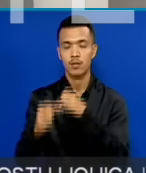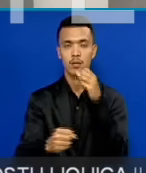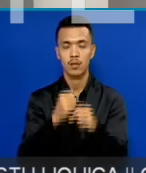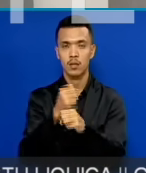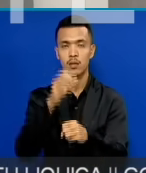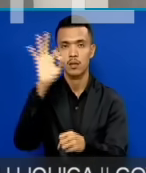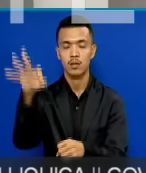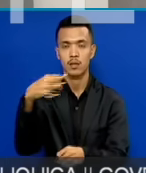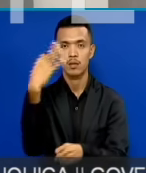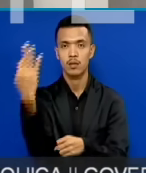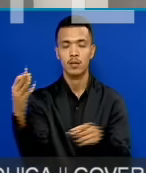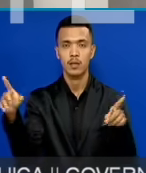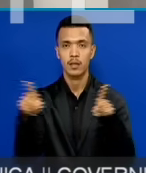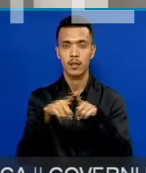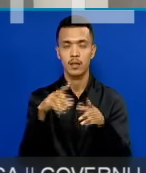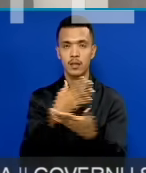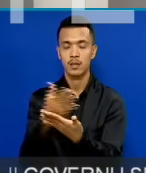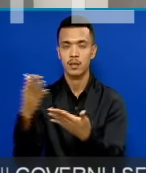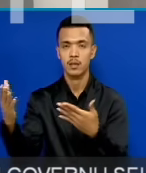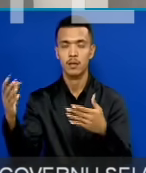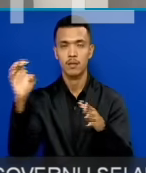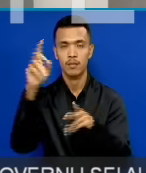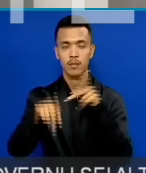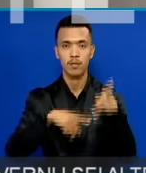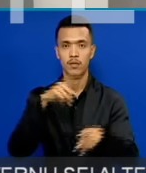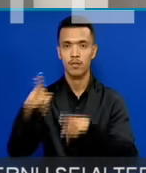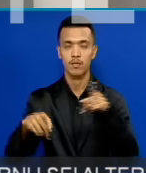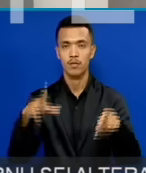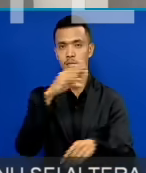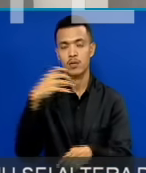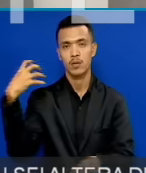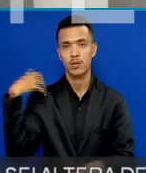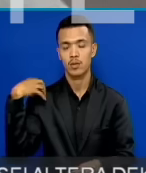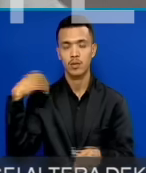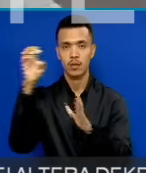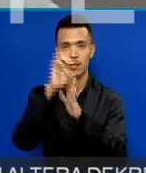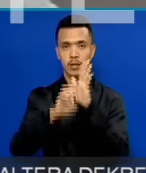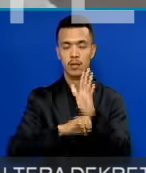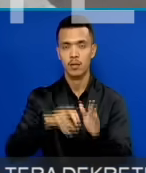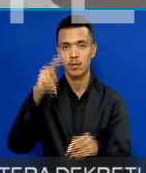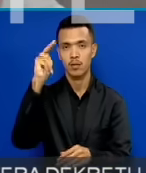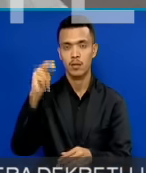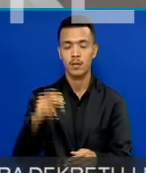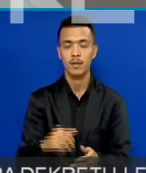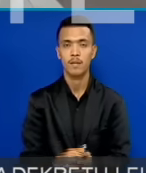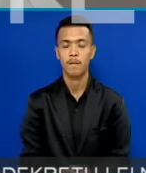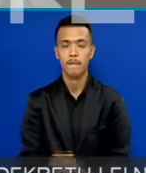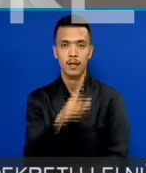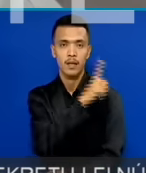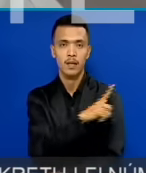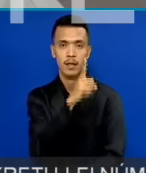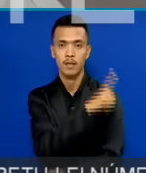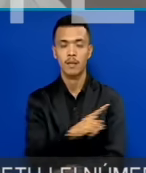recensia. Nudar patrimônio povo nia. Nudar instituição Estado nia. Tenente General reformando Leranan